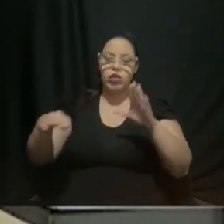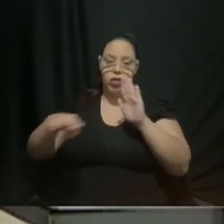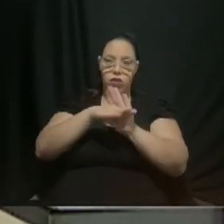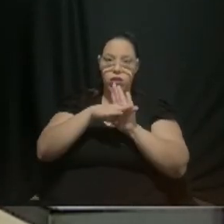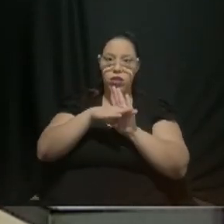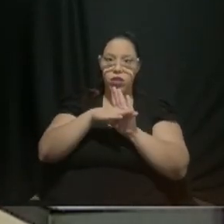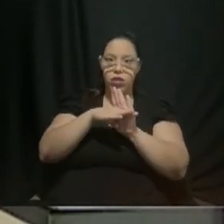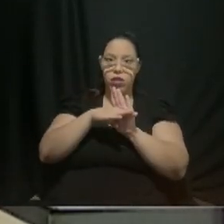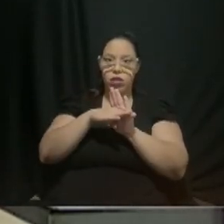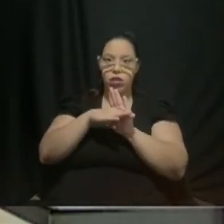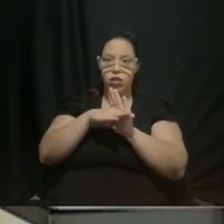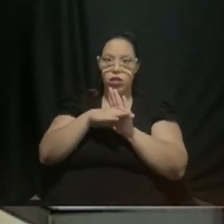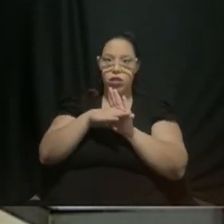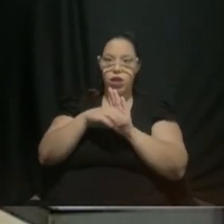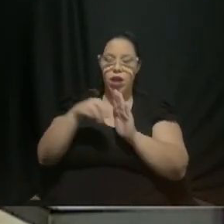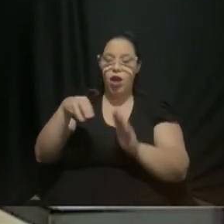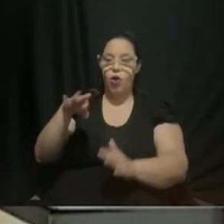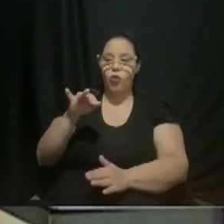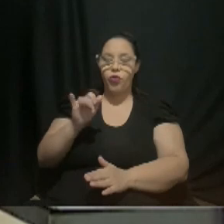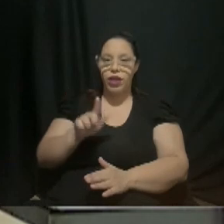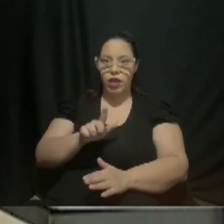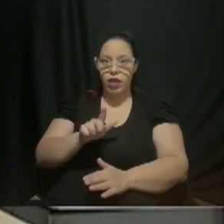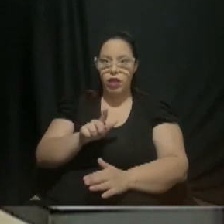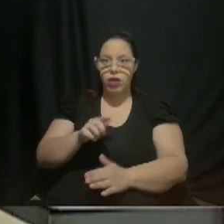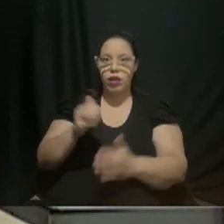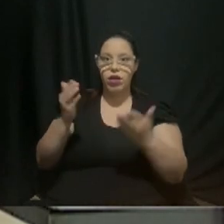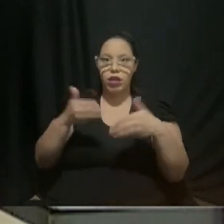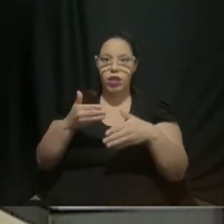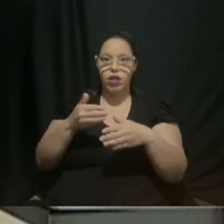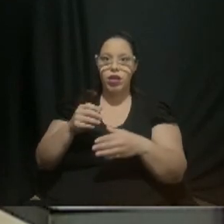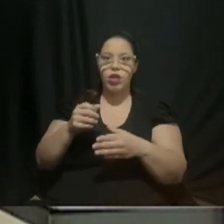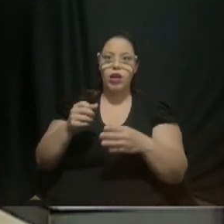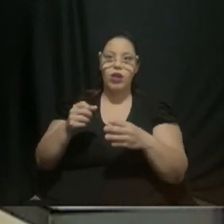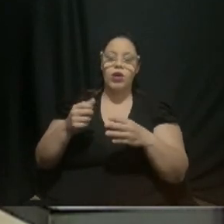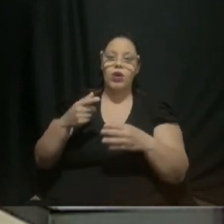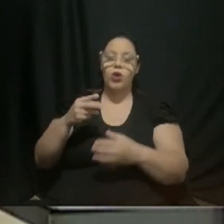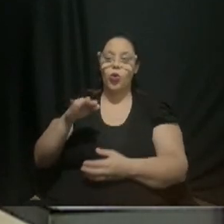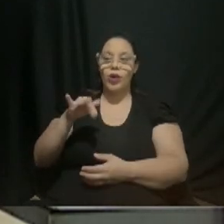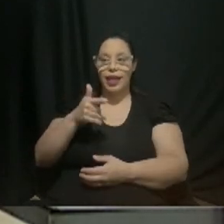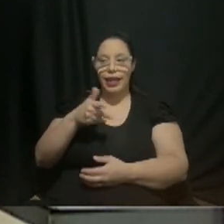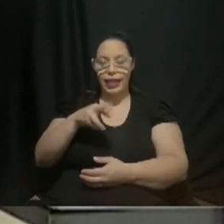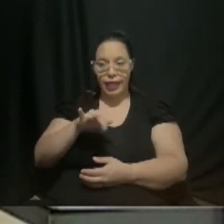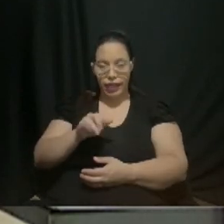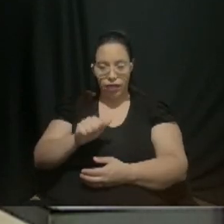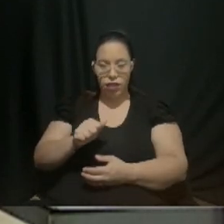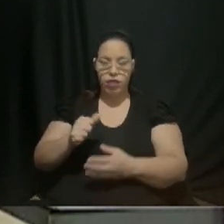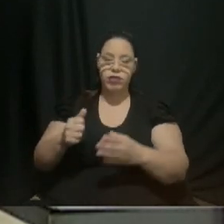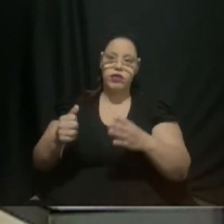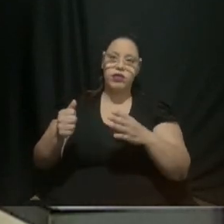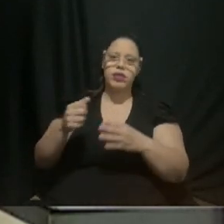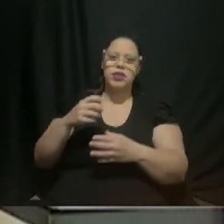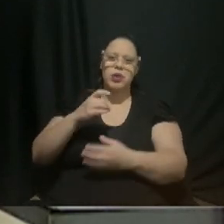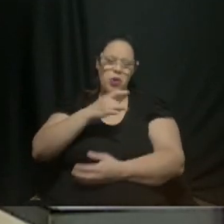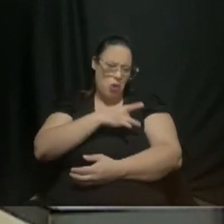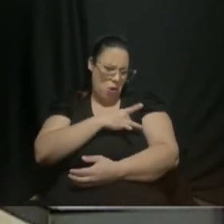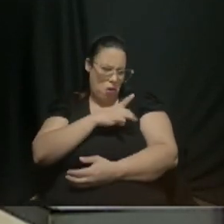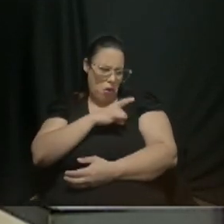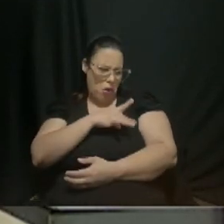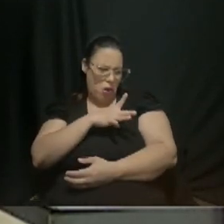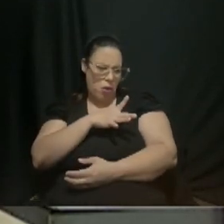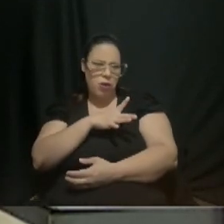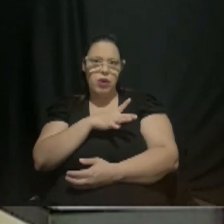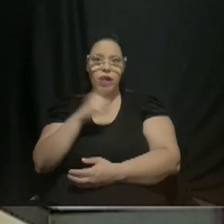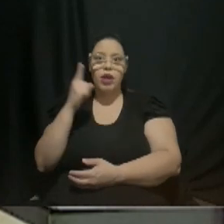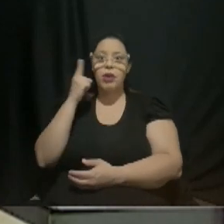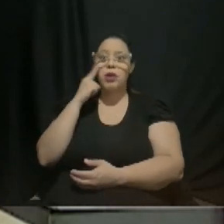oficial, que era auxiliando também, agora eu tô como cozinheira, né? E aí, assim, eu tive muito medo. Por quê? Porque eu vi as cozinheiras cozinhando aquele monte